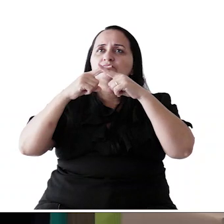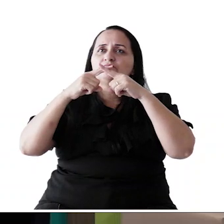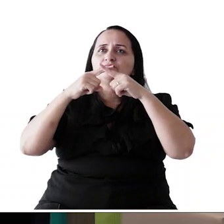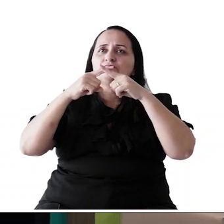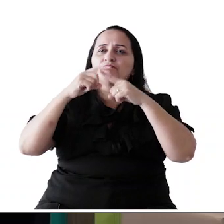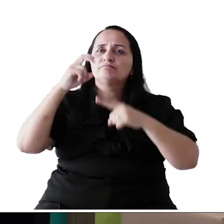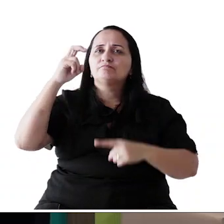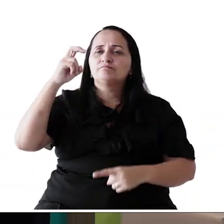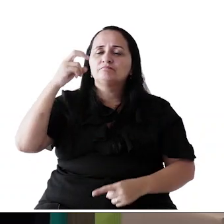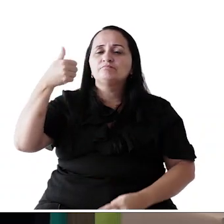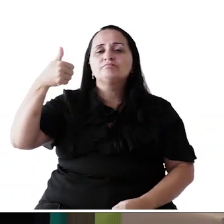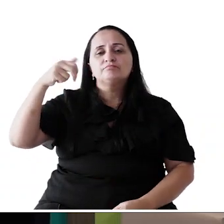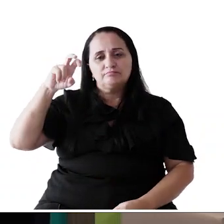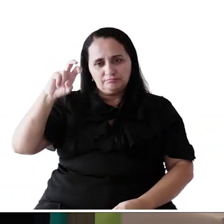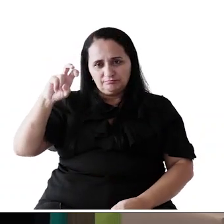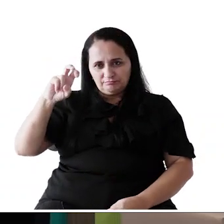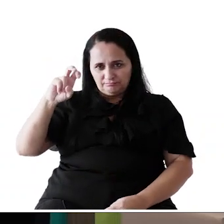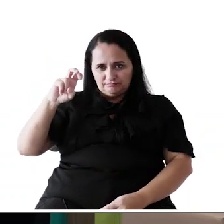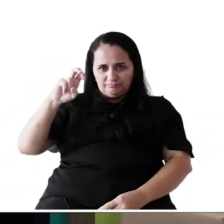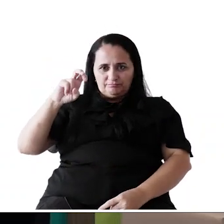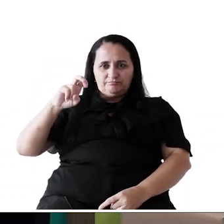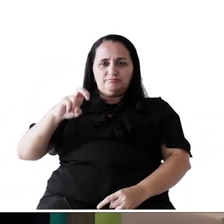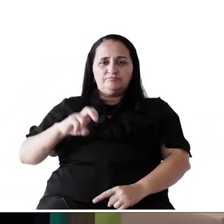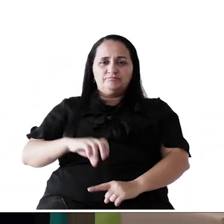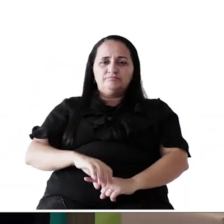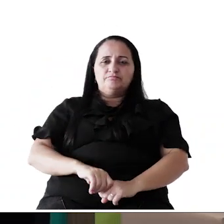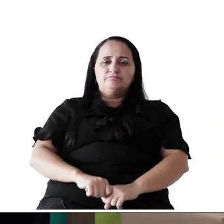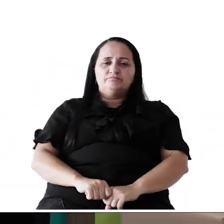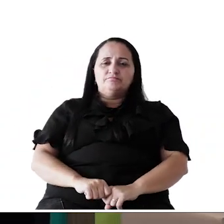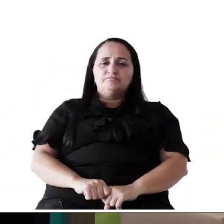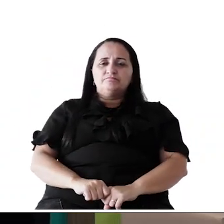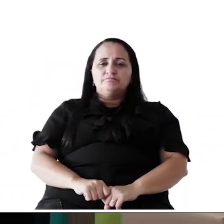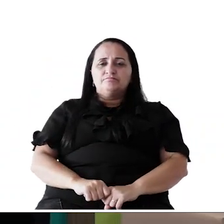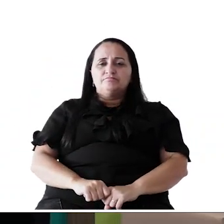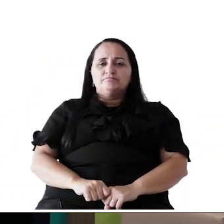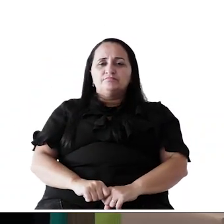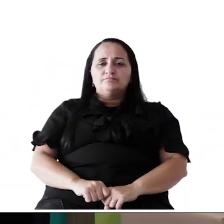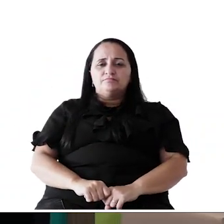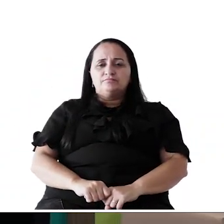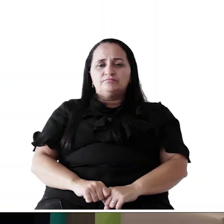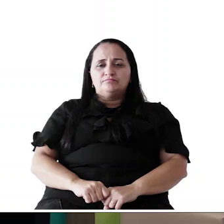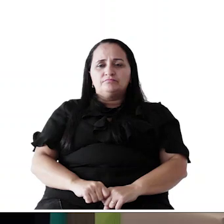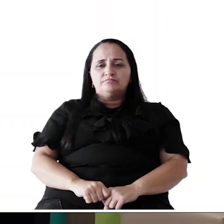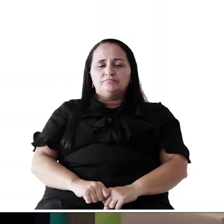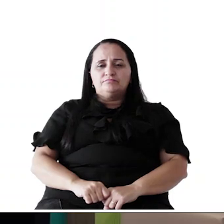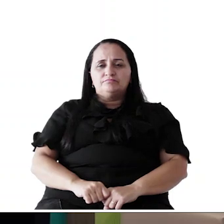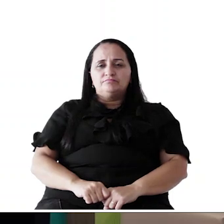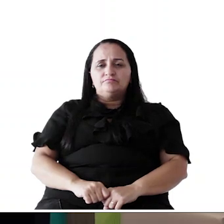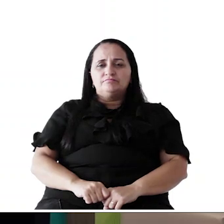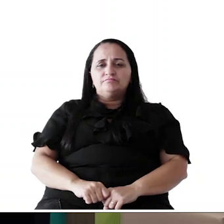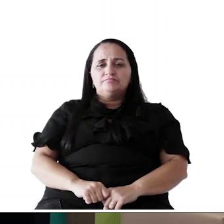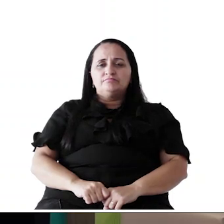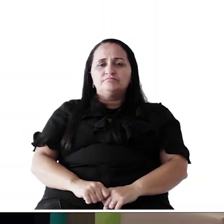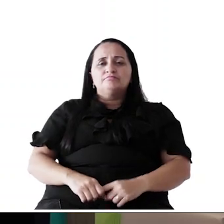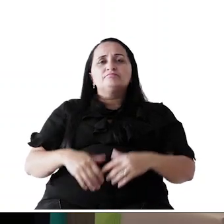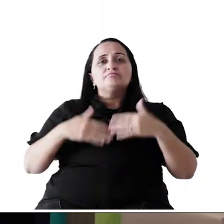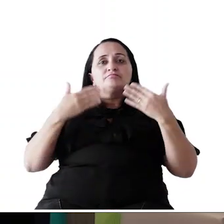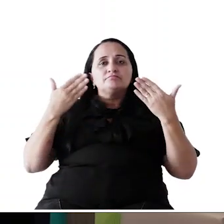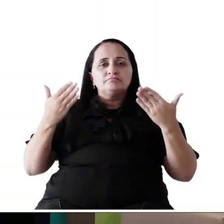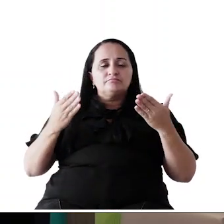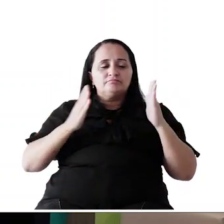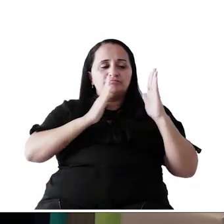5. 5 vezes 3, 15. Menos 15, não nos sobra nada. Então,